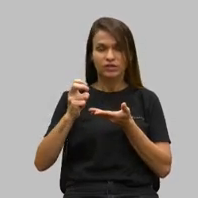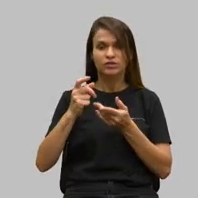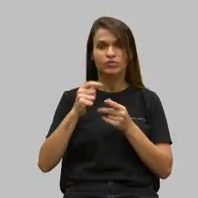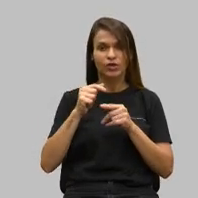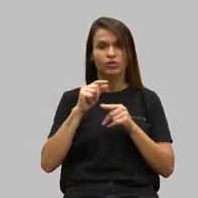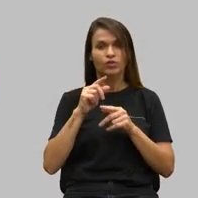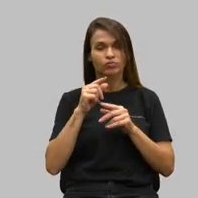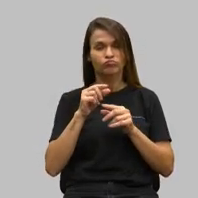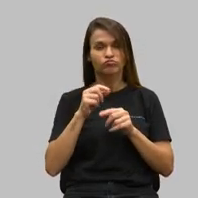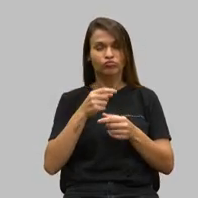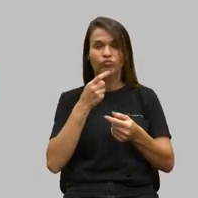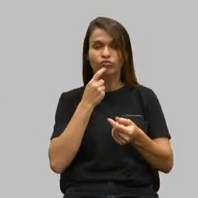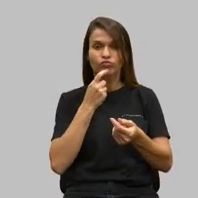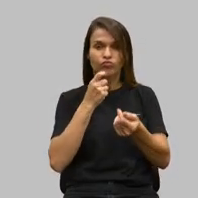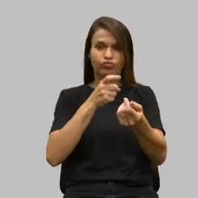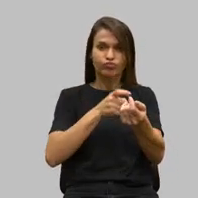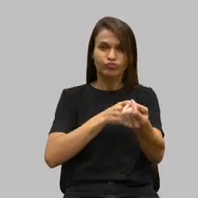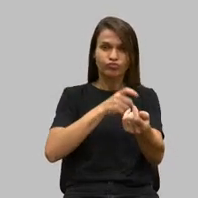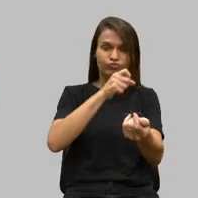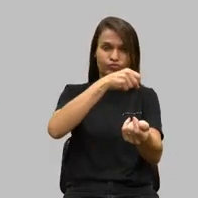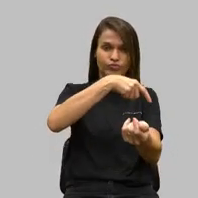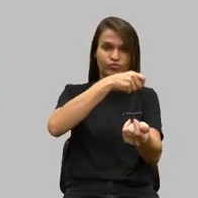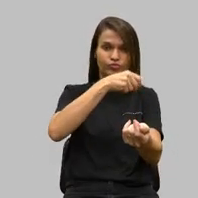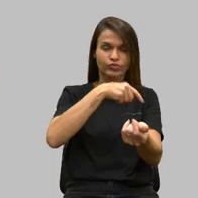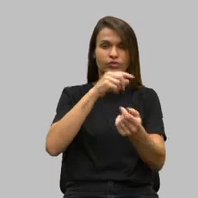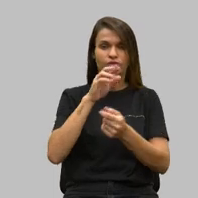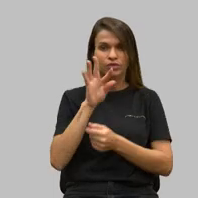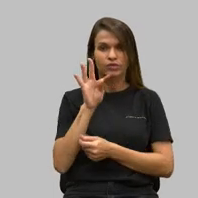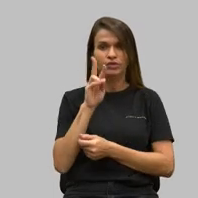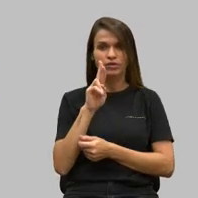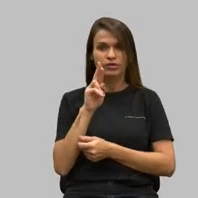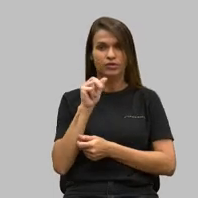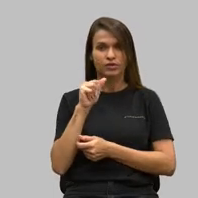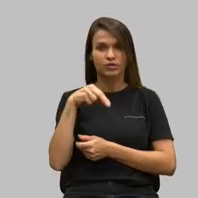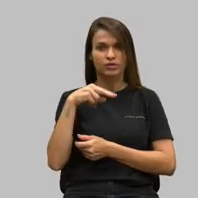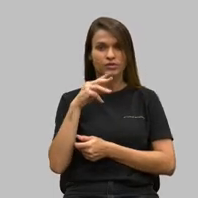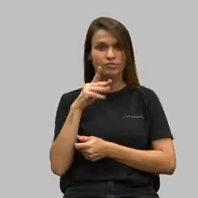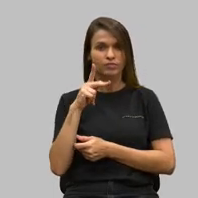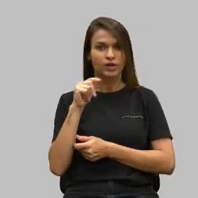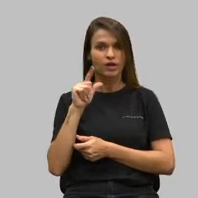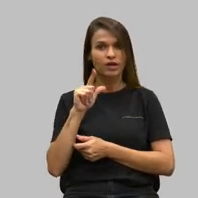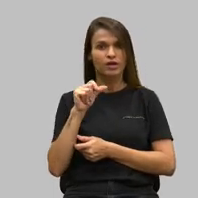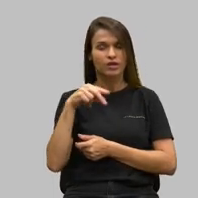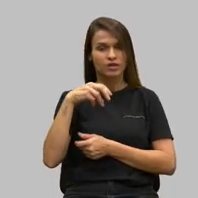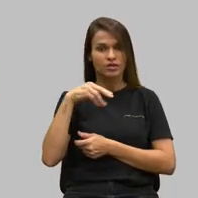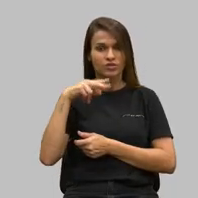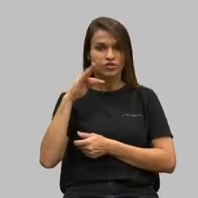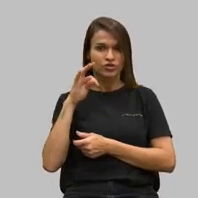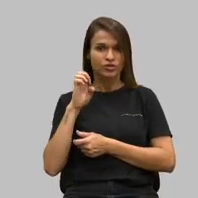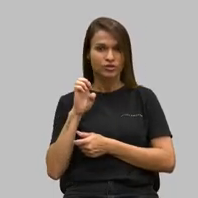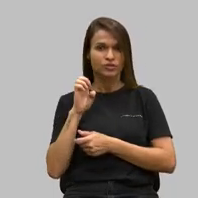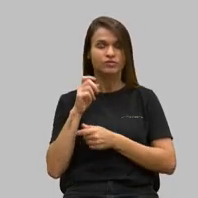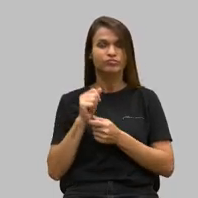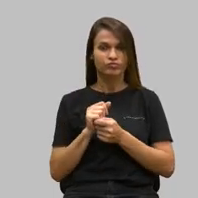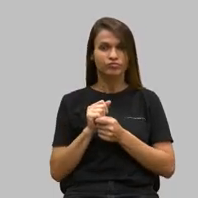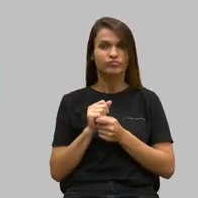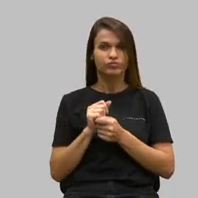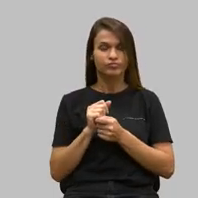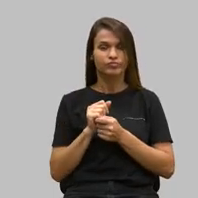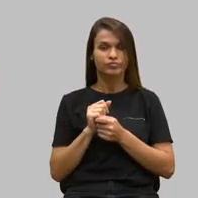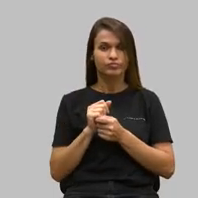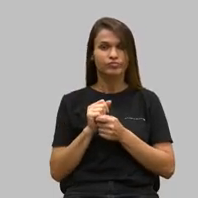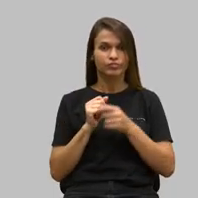tem que acompanhar. Mas nós estamos atacando uma coisa importante, Arlen, você que é médico, sabe muito bem do que eu estou falando, a diálise peritonial.